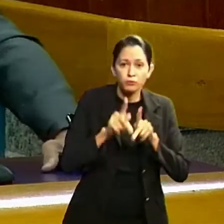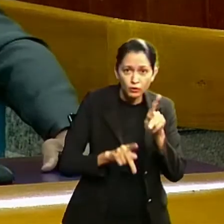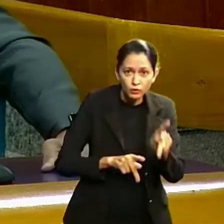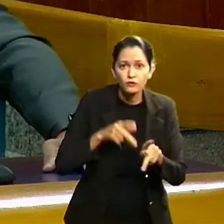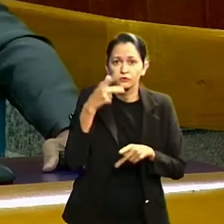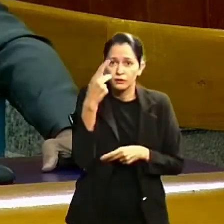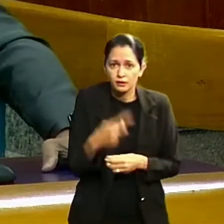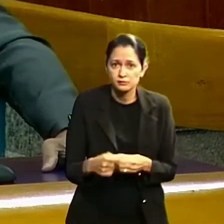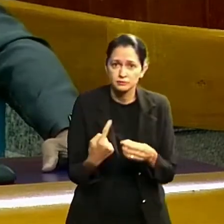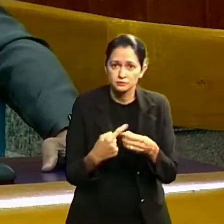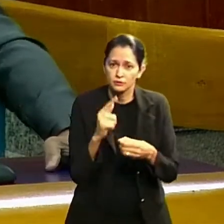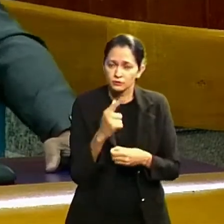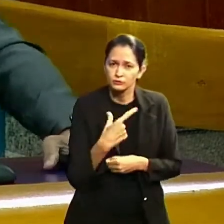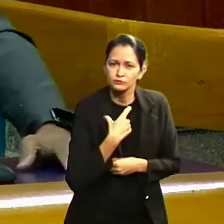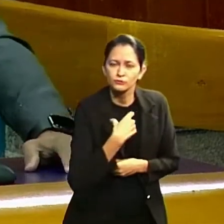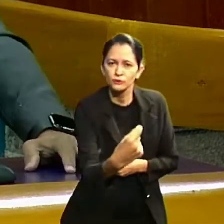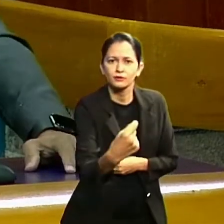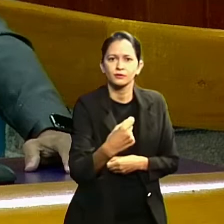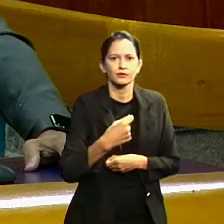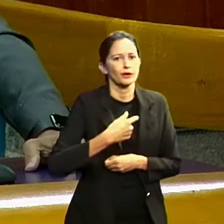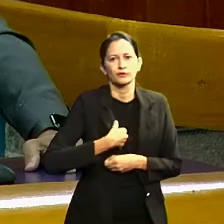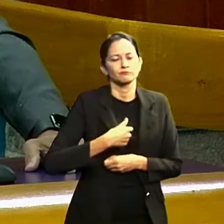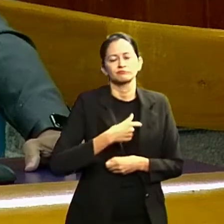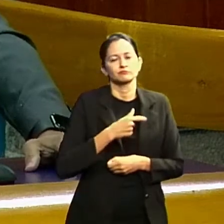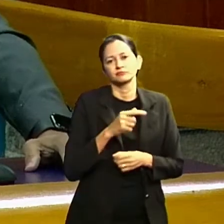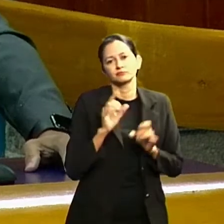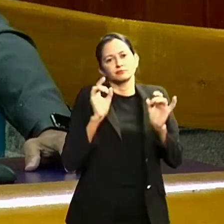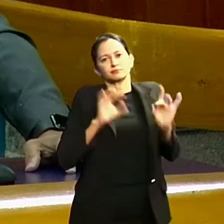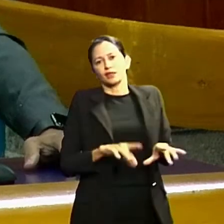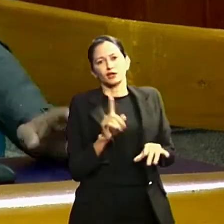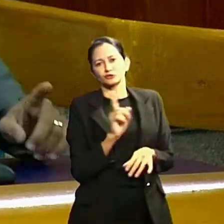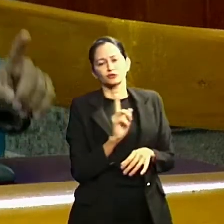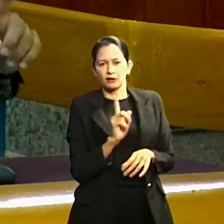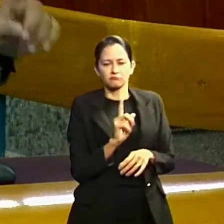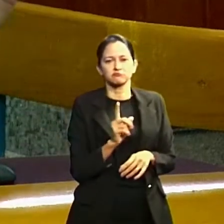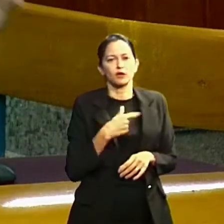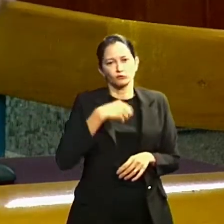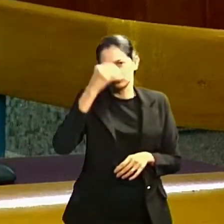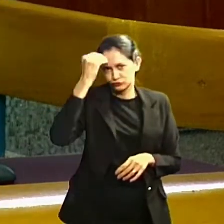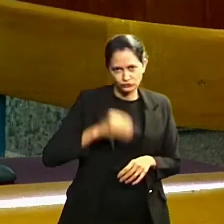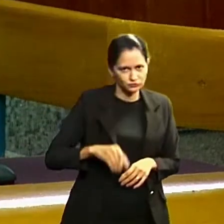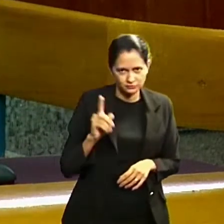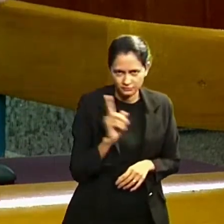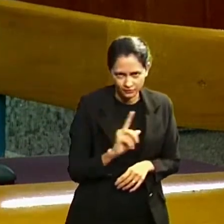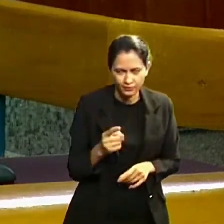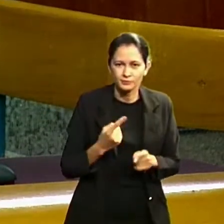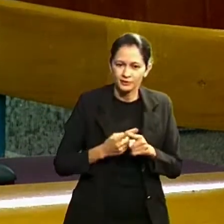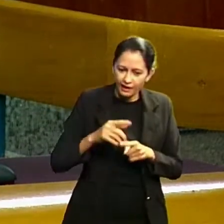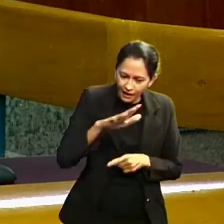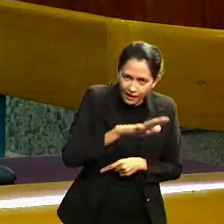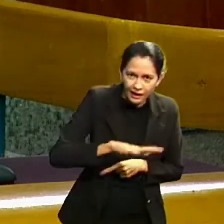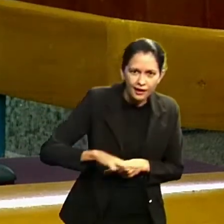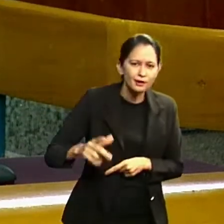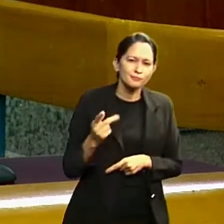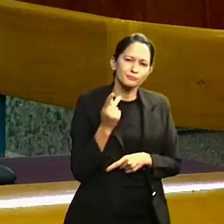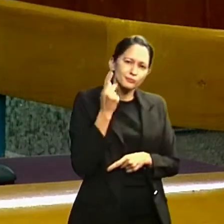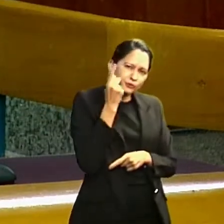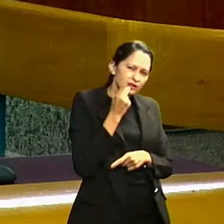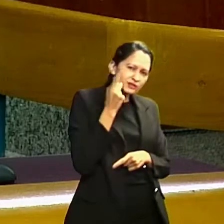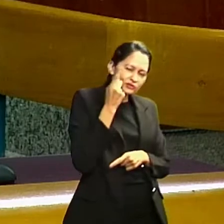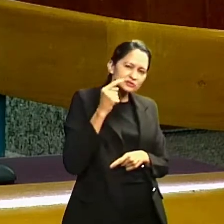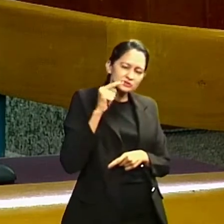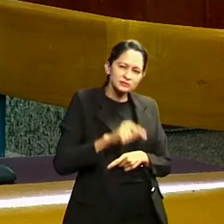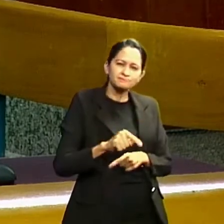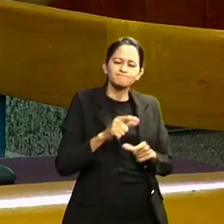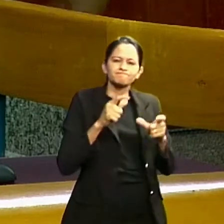eu não abro mão do meu mandato porque eu fui eleito. É nesse mundo da política, nesse submundo,